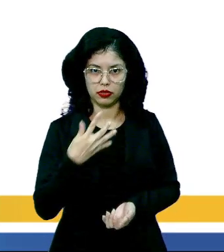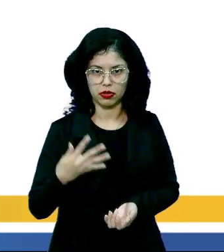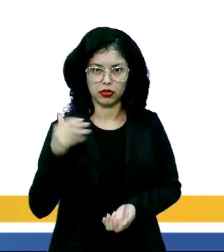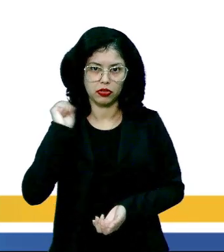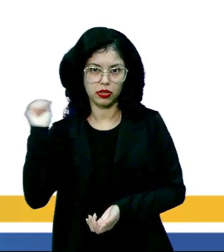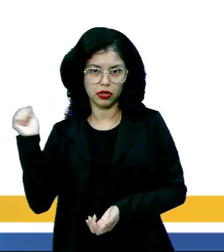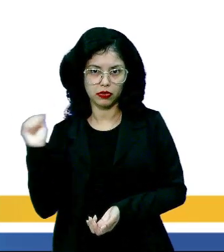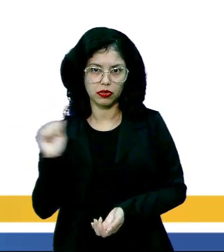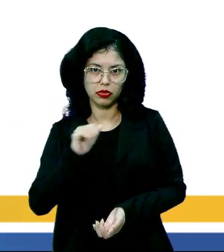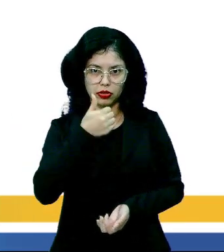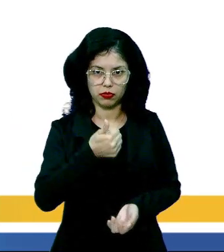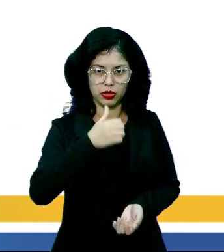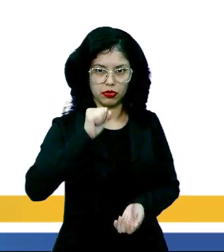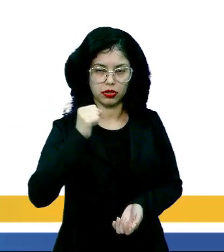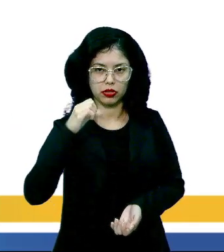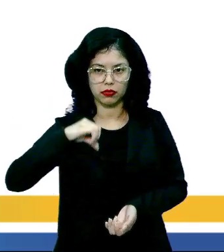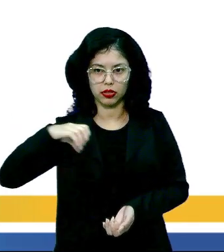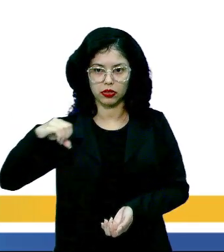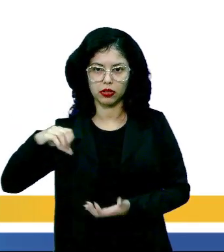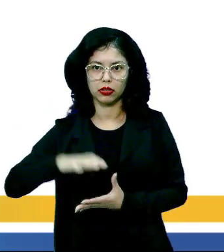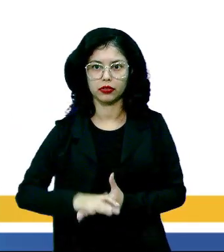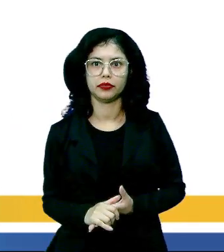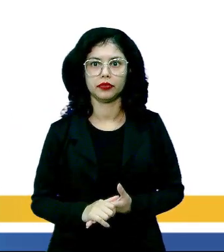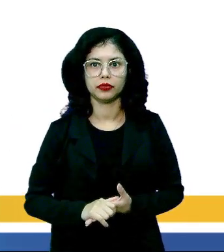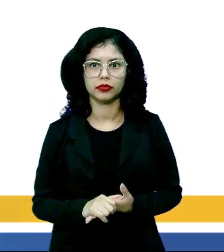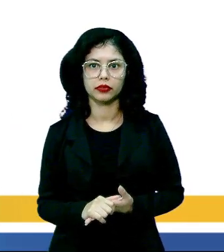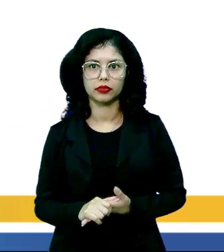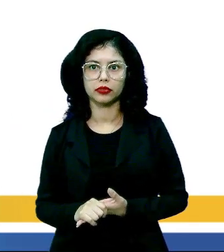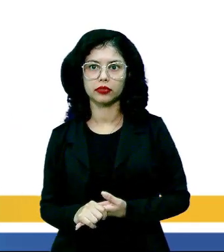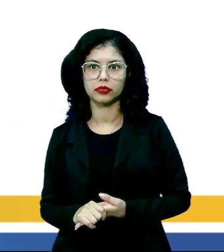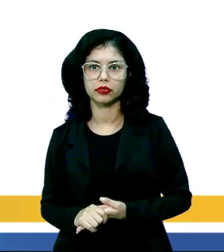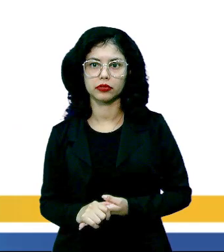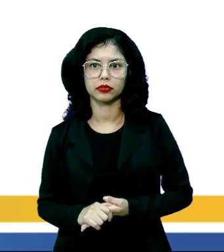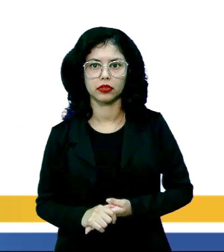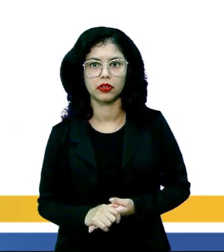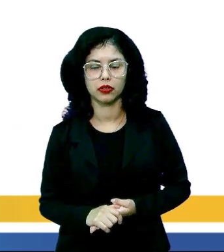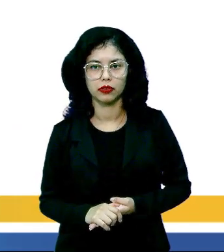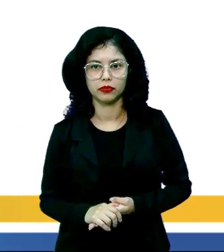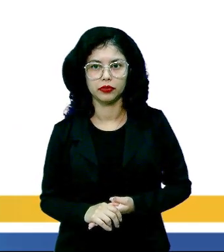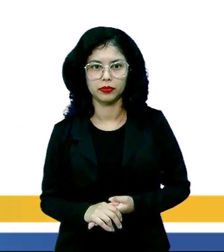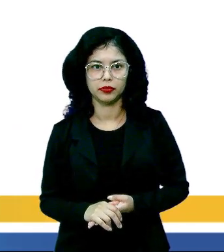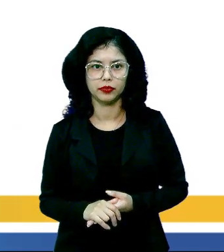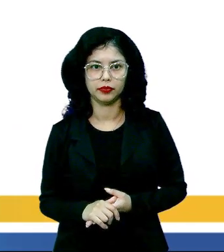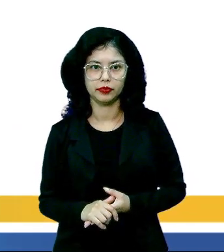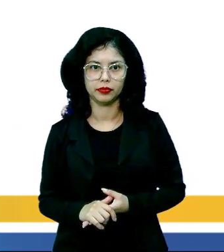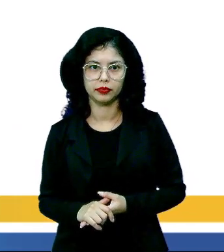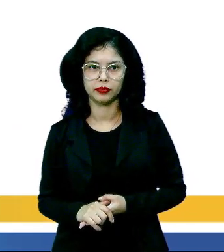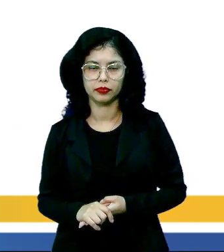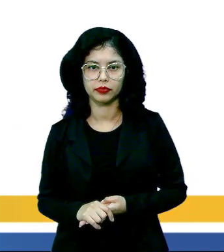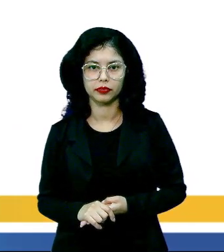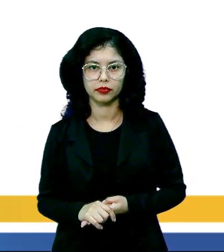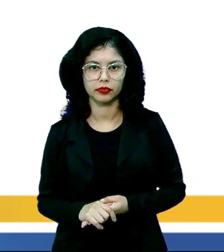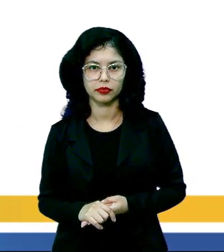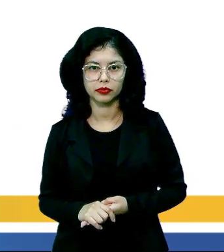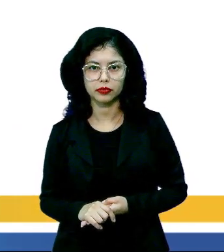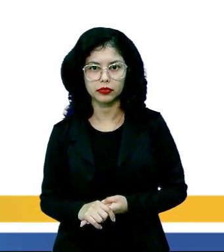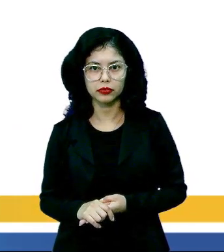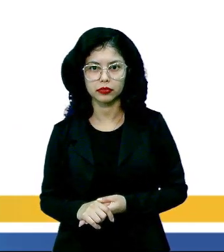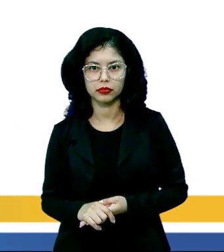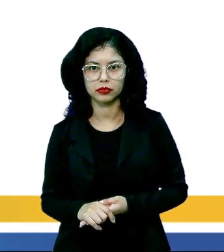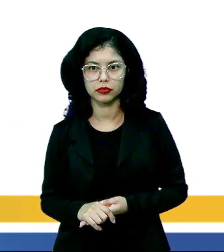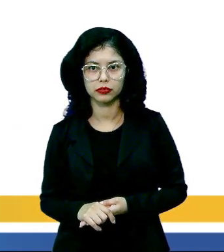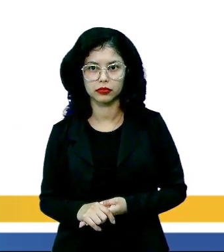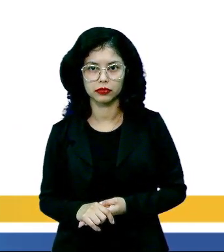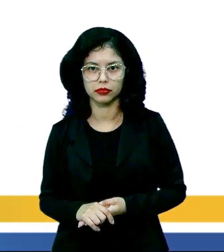24 né de agosto de 1800 e 1889 né